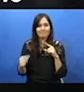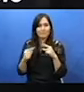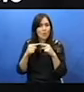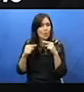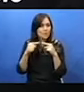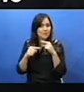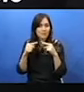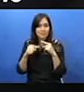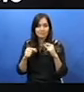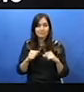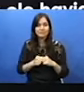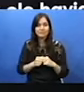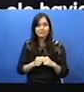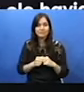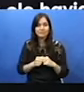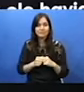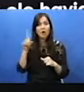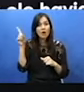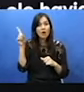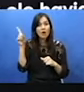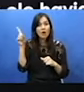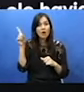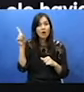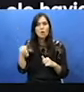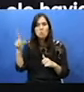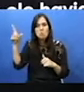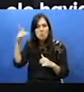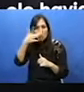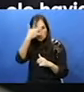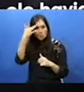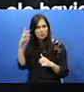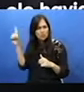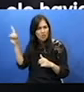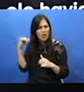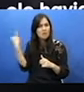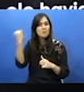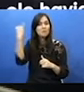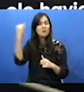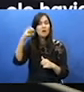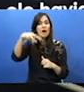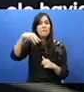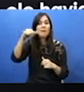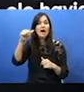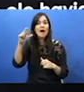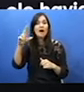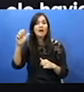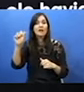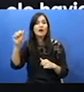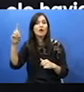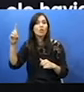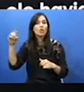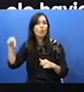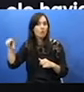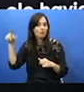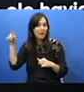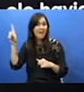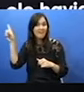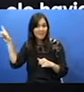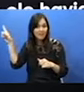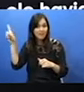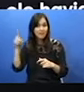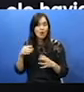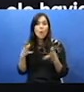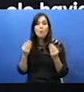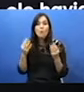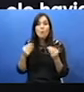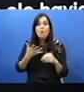prejudicadas pelo consumo de drogas. Temos aqui um jogador muito famoso, Maradona, né? Maradona foi considerado por muitos aí